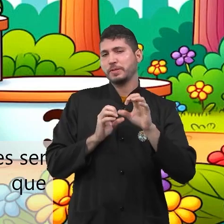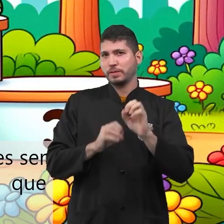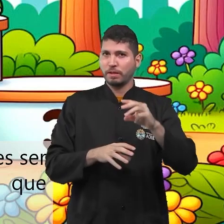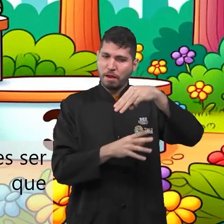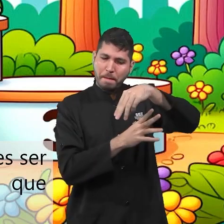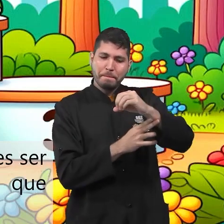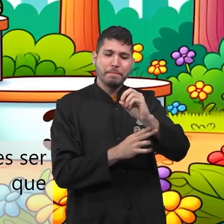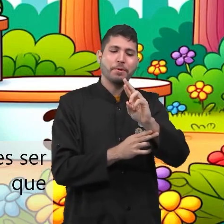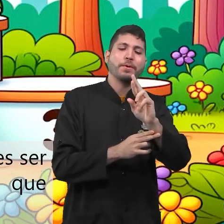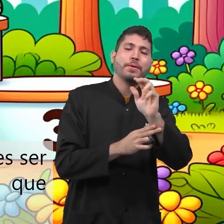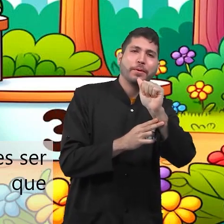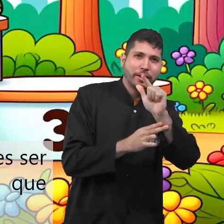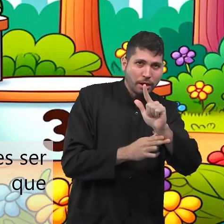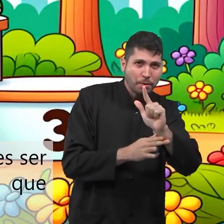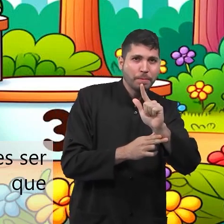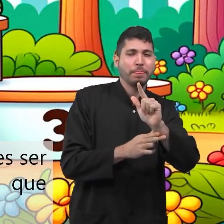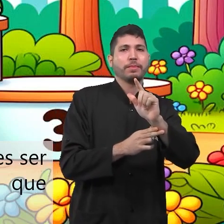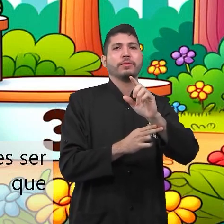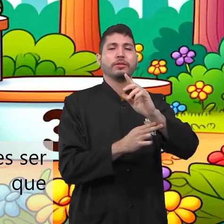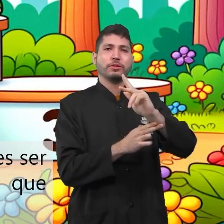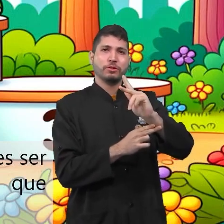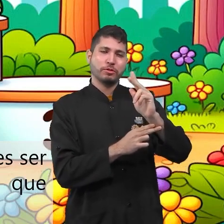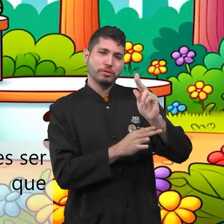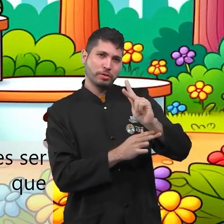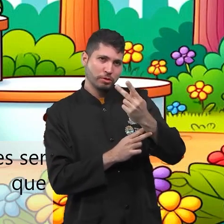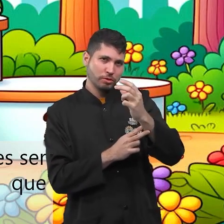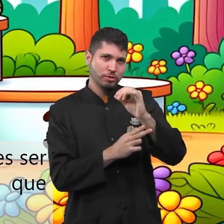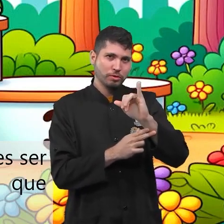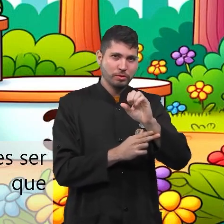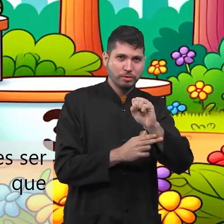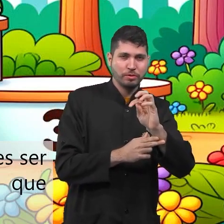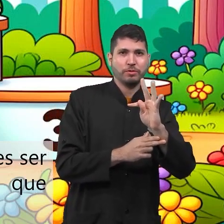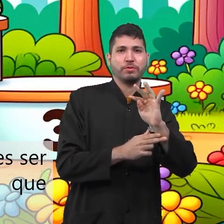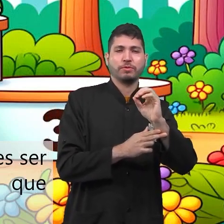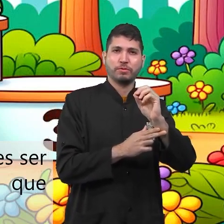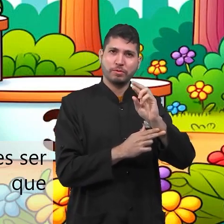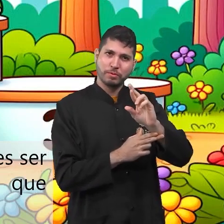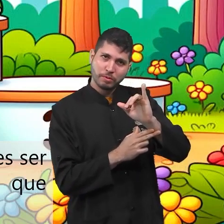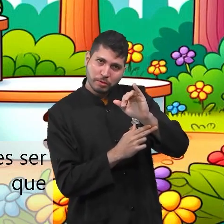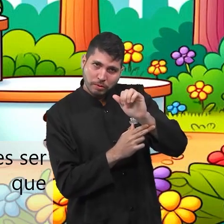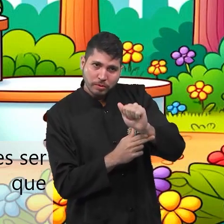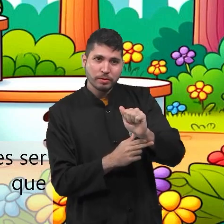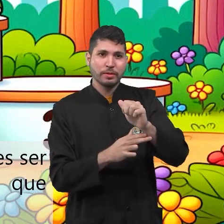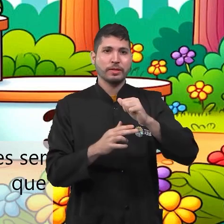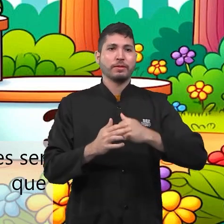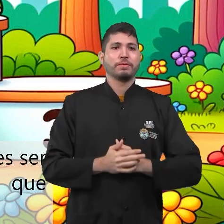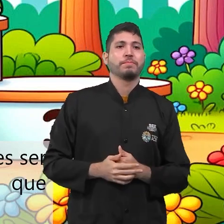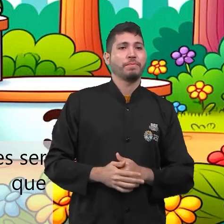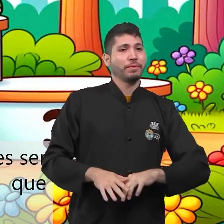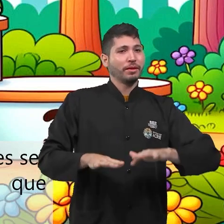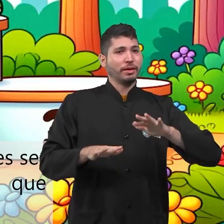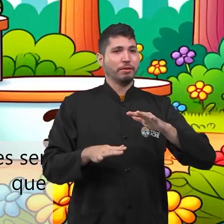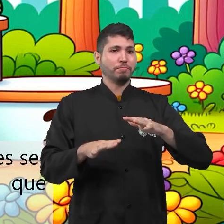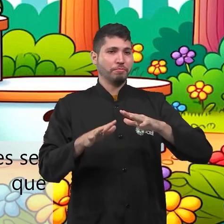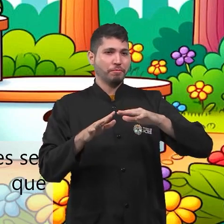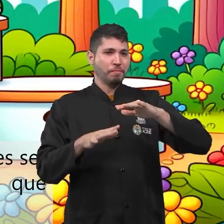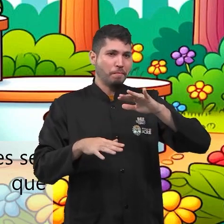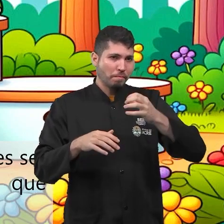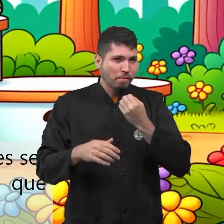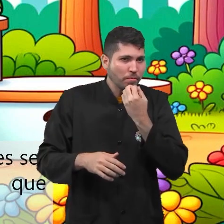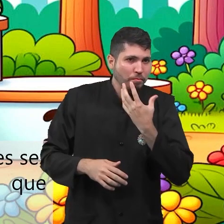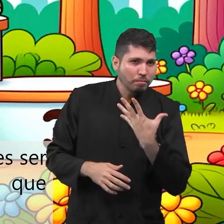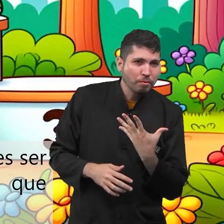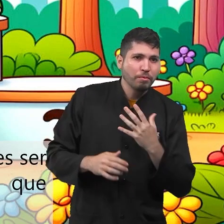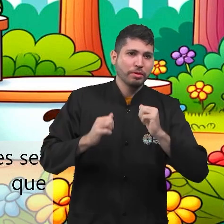Então, nós temos aí a moraleja, que tendo um bom acto, não te burles de lo demás, pode ser mais exitoso haciendo la cosa em constância e